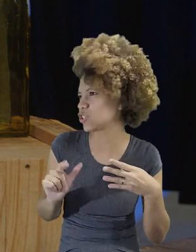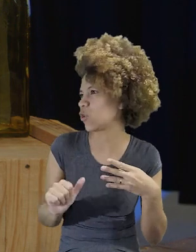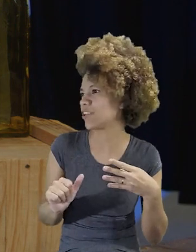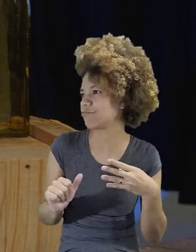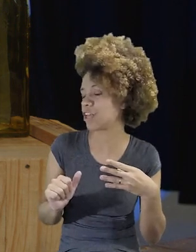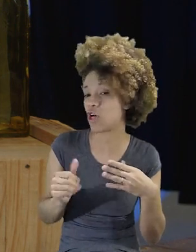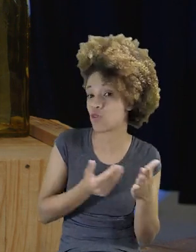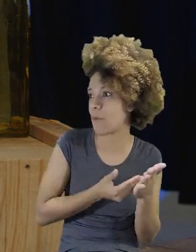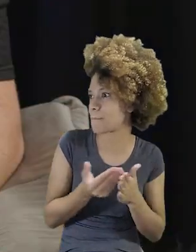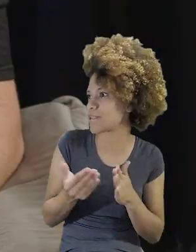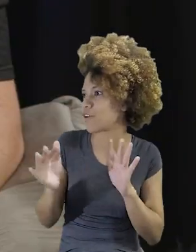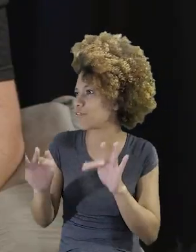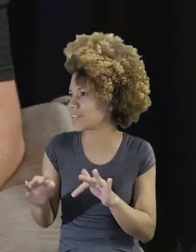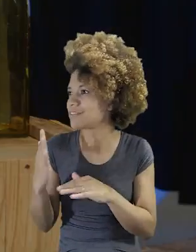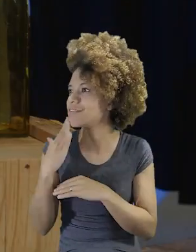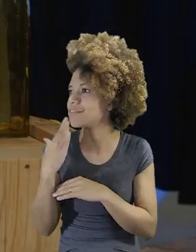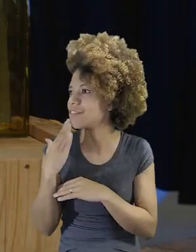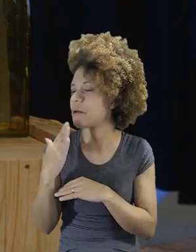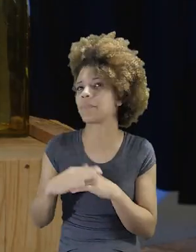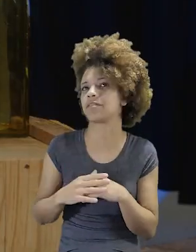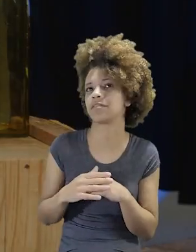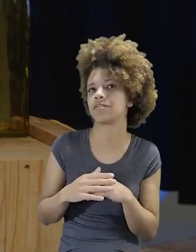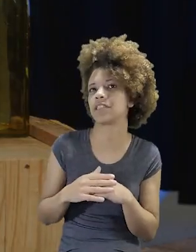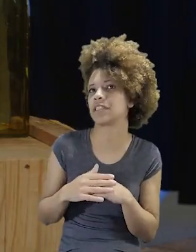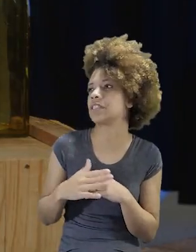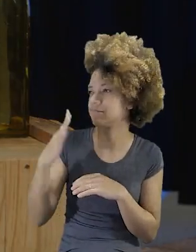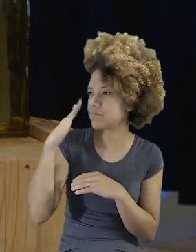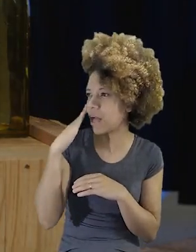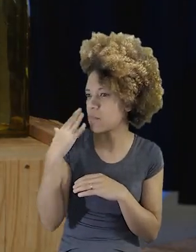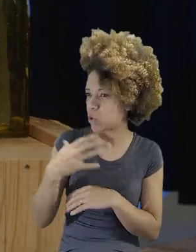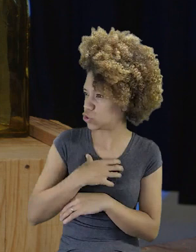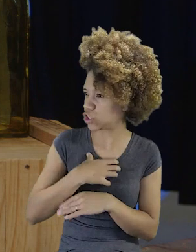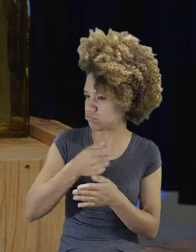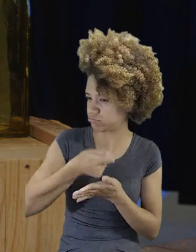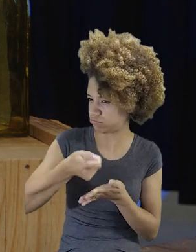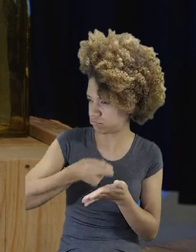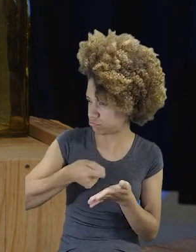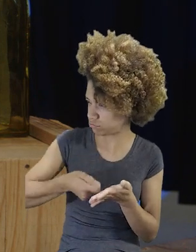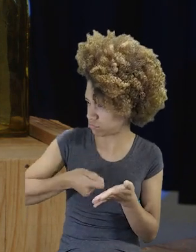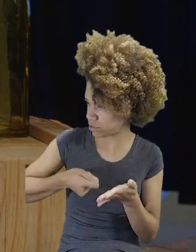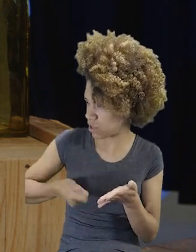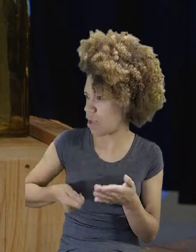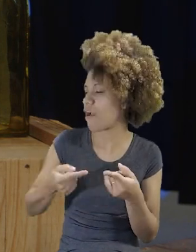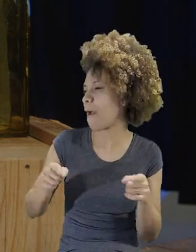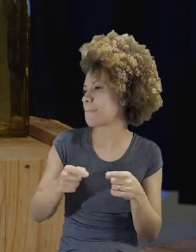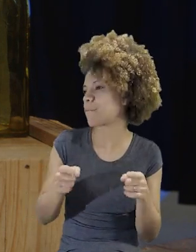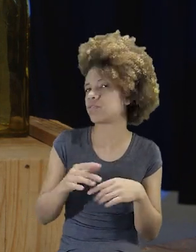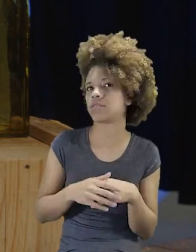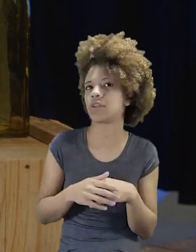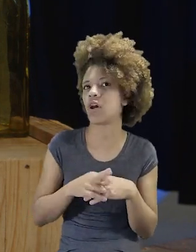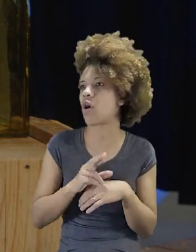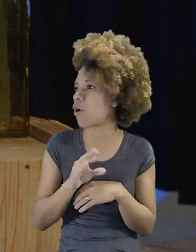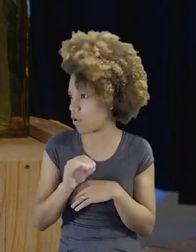inteiras do começo do começo ao fim é o negócio meio tipo sabe do jeito que ele escreve que ele